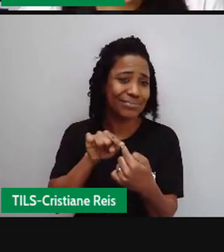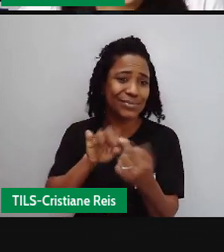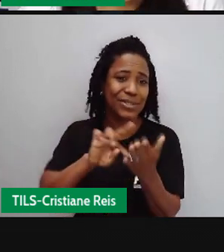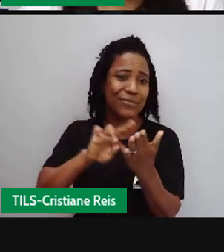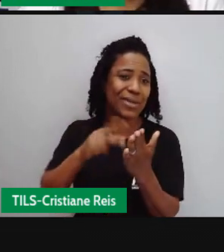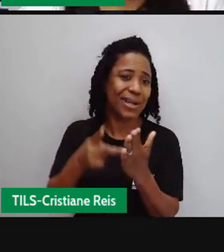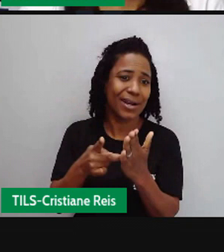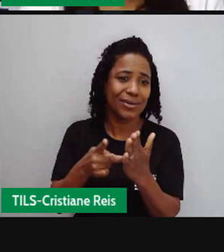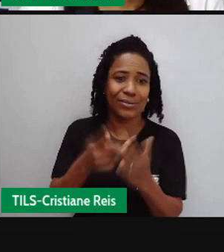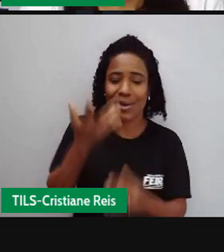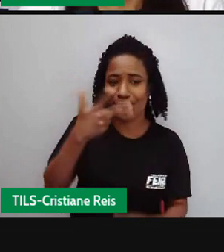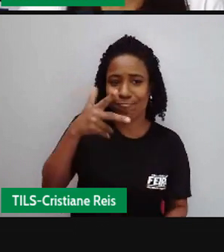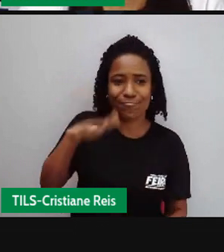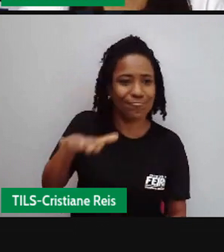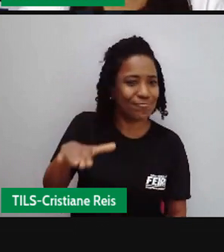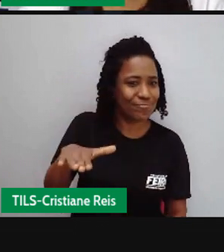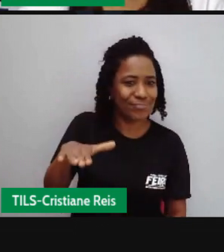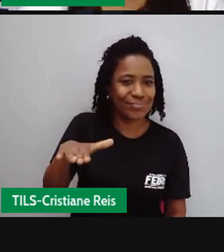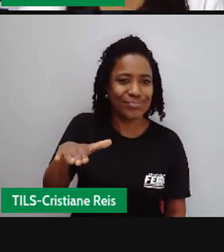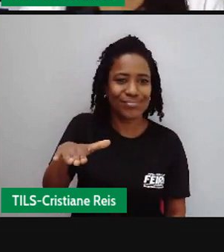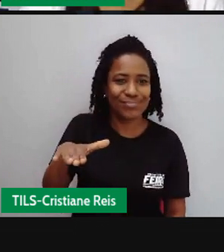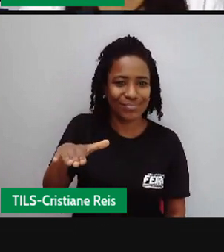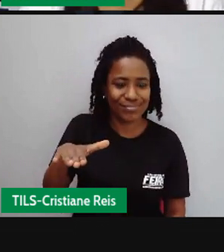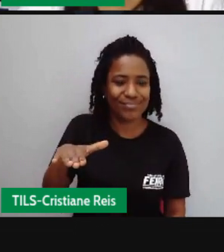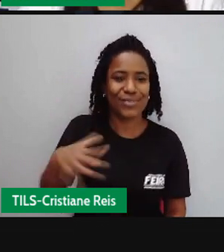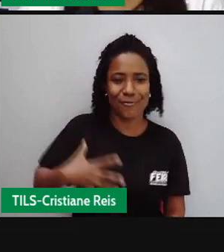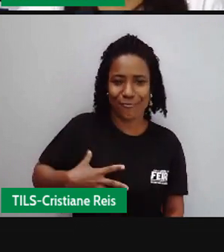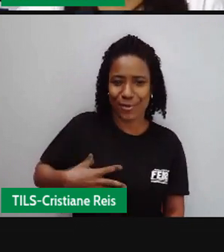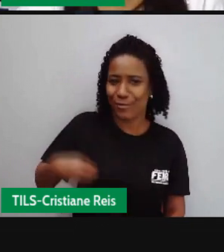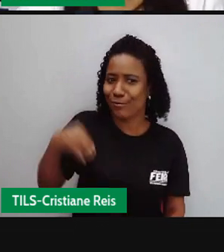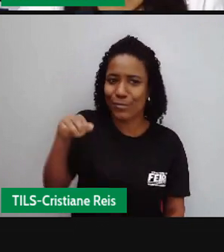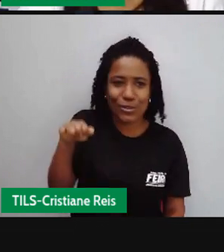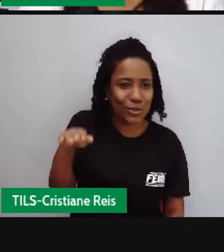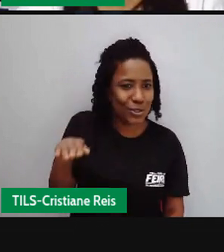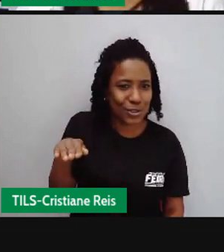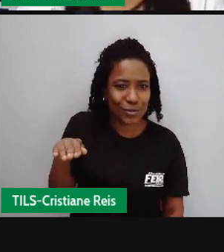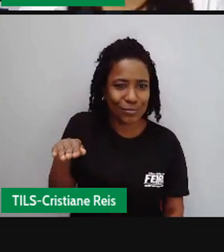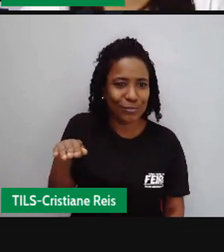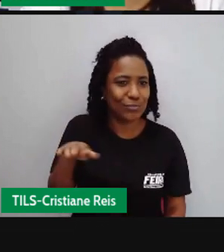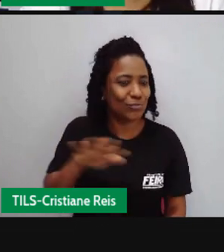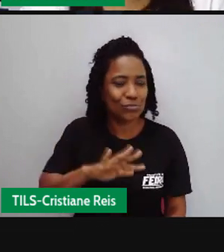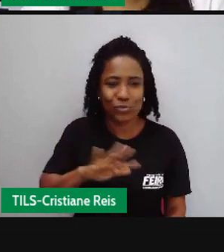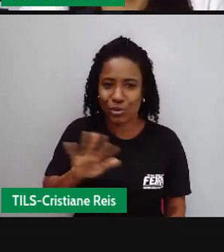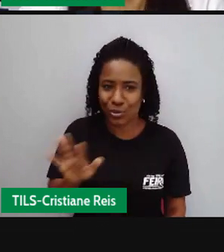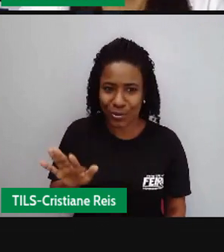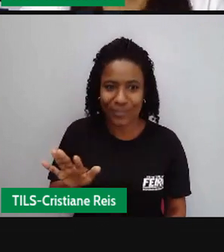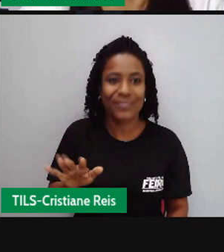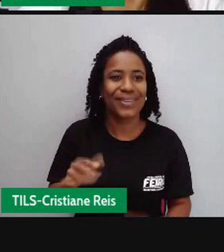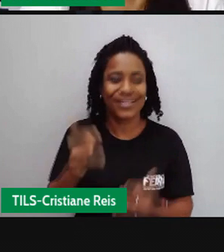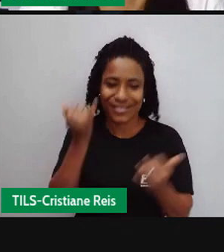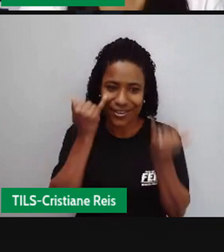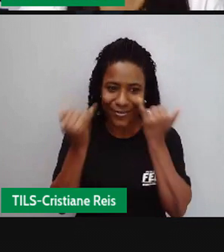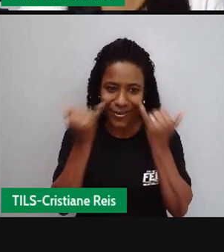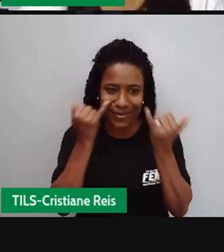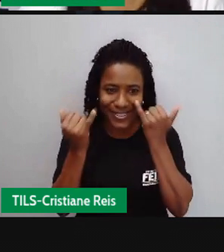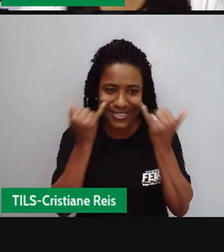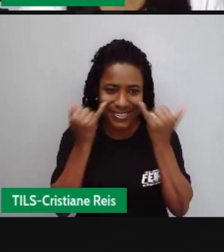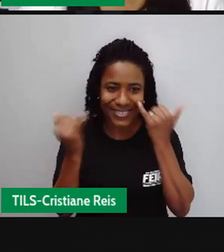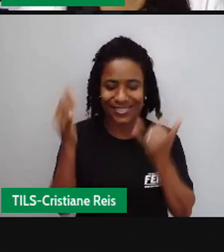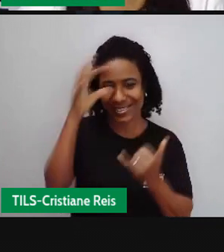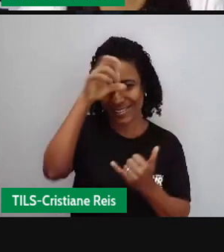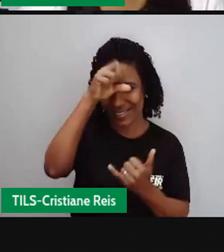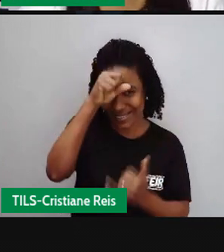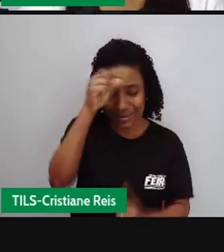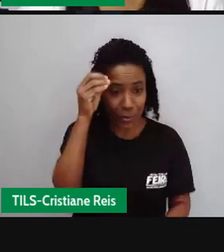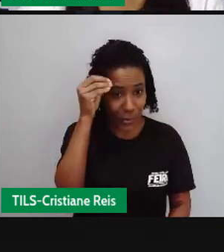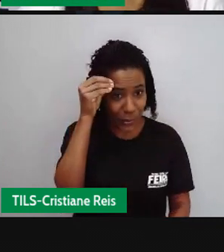filho pequeno. Mas vamos lá, Pro colocou aí só para nível de mais informação, porque é sempre bom a gente entender